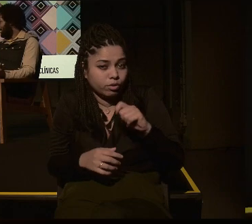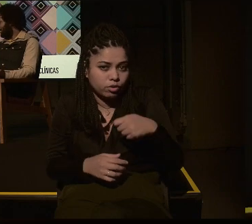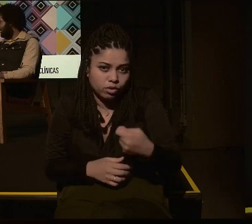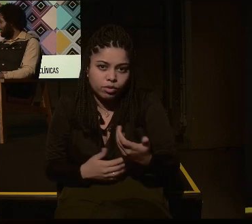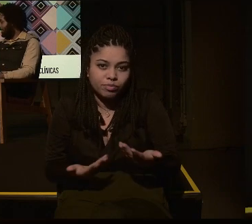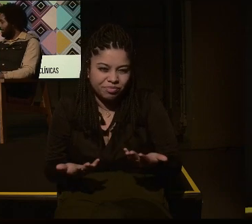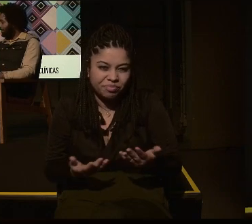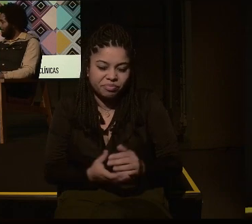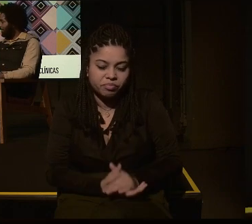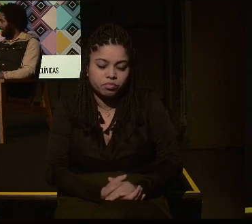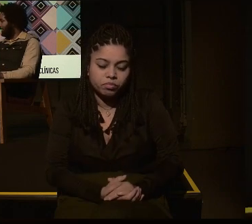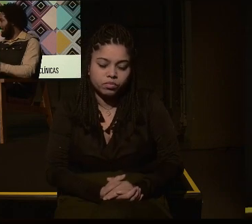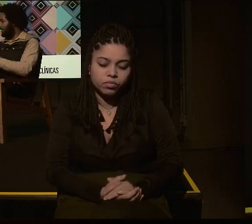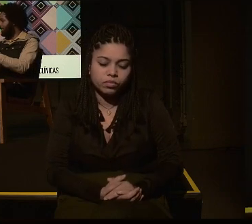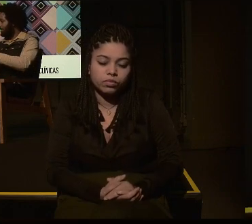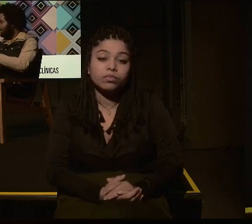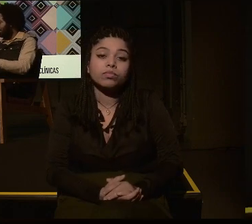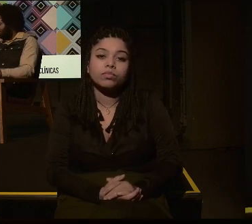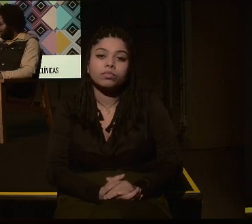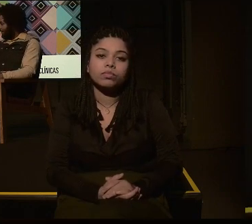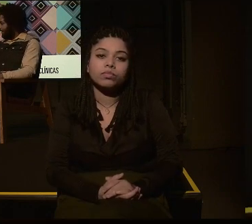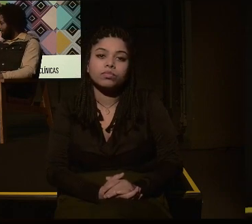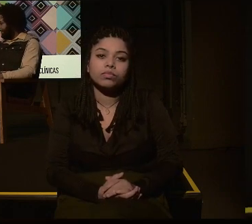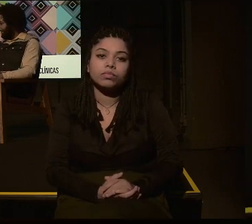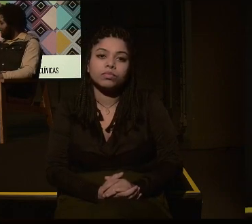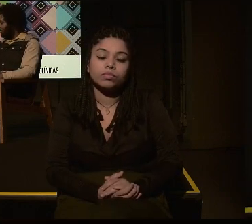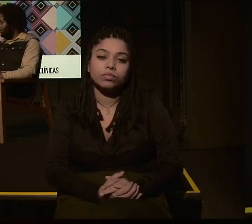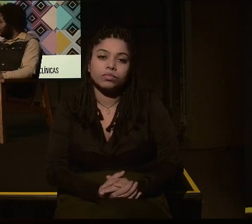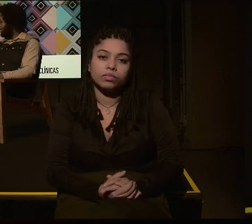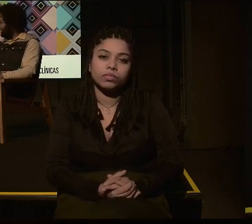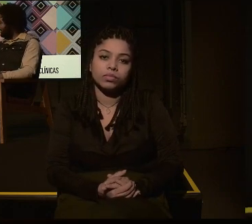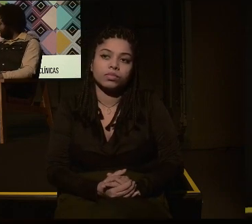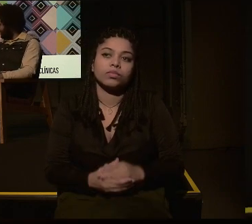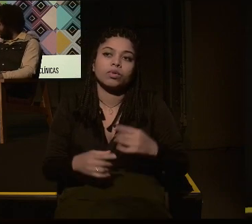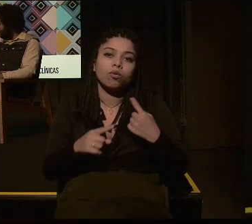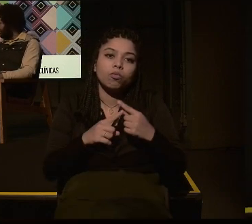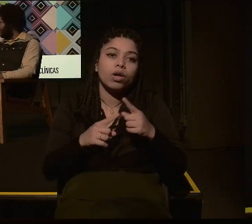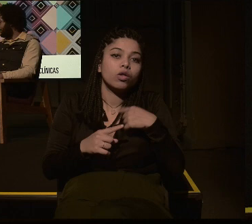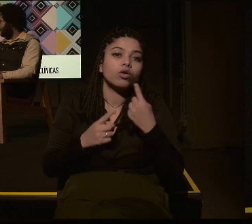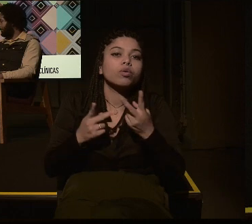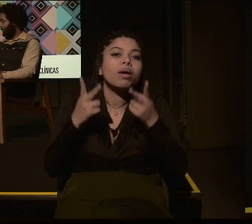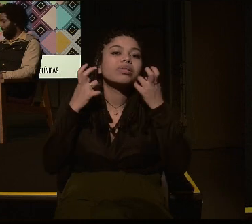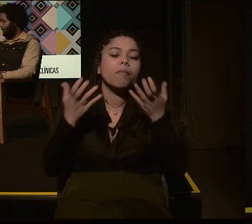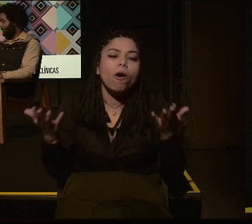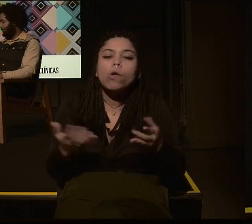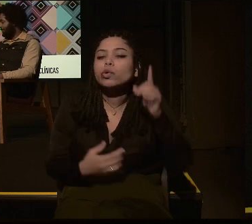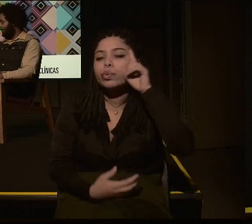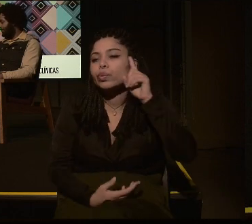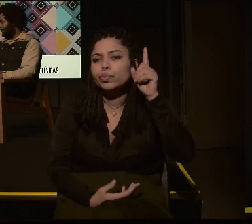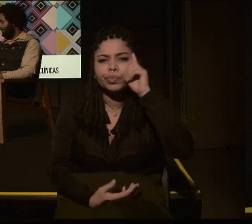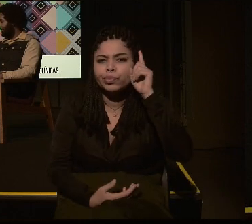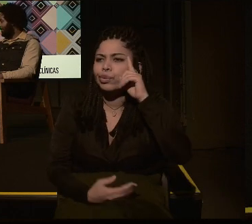Que não estão distantes, né, da nossa realidade cotidiana, enfim.